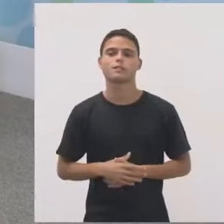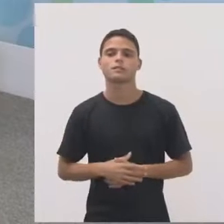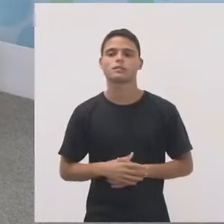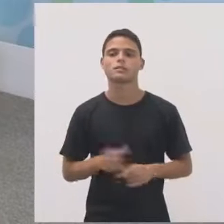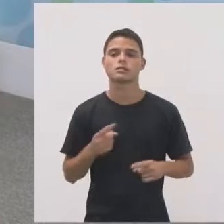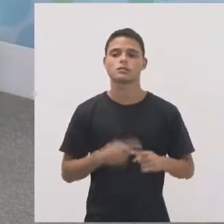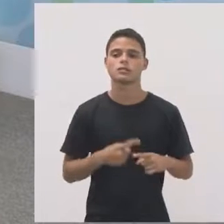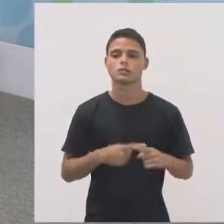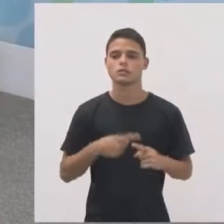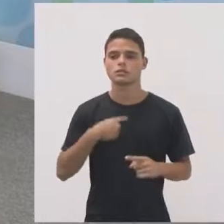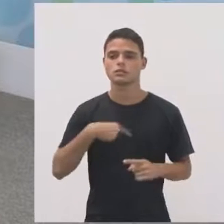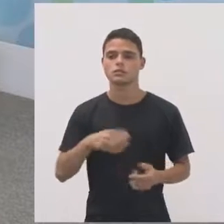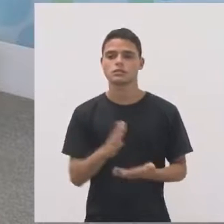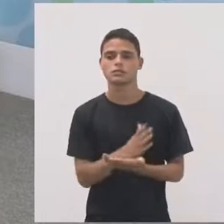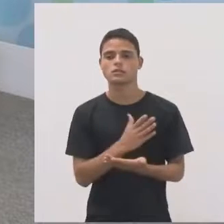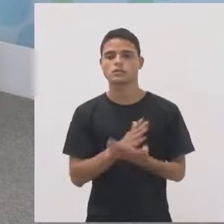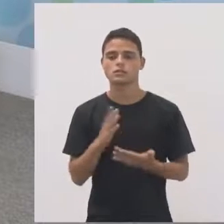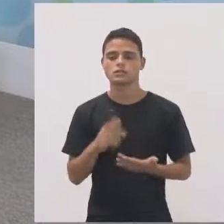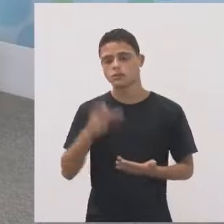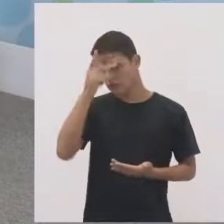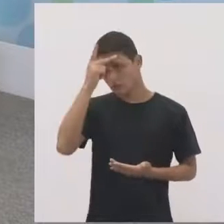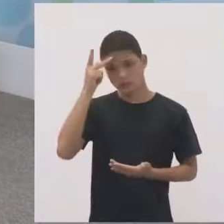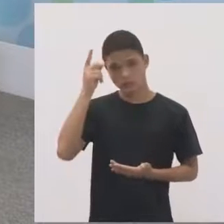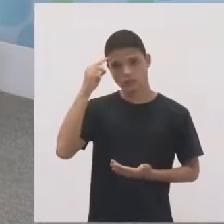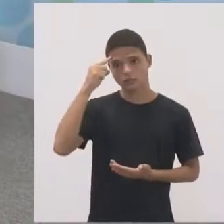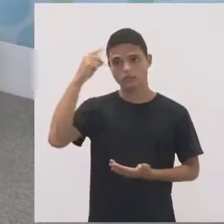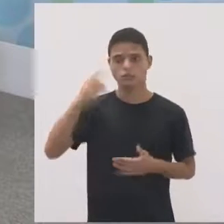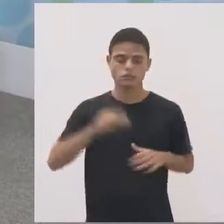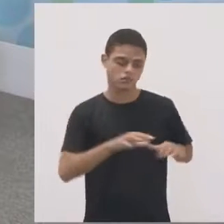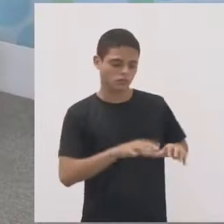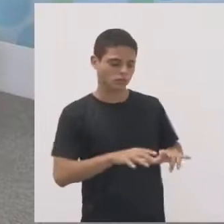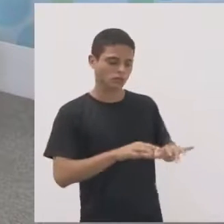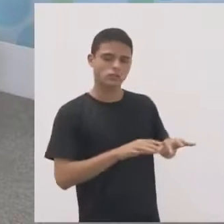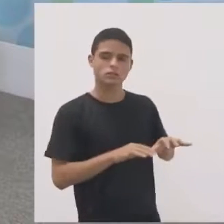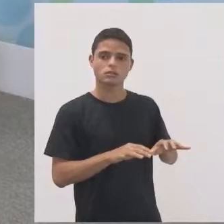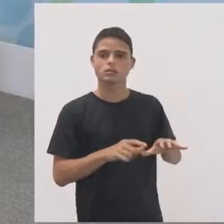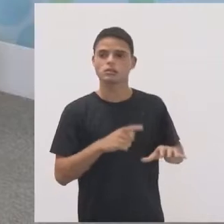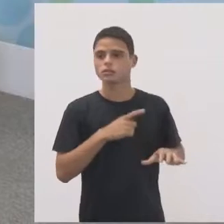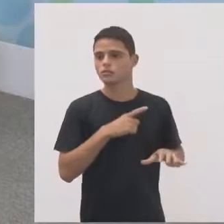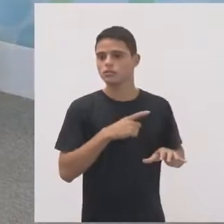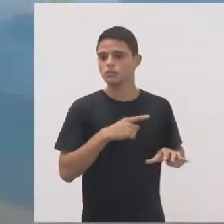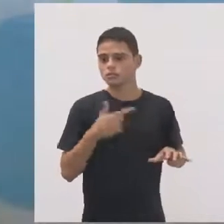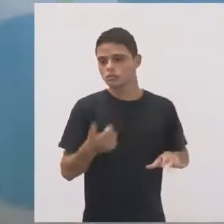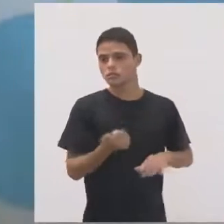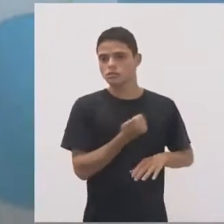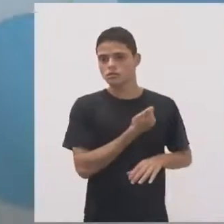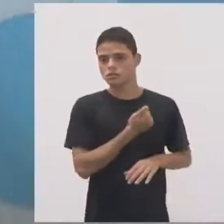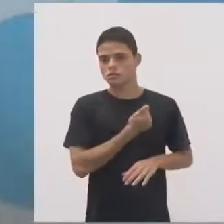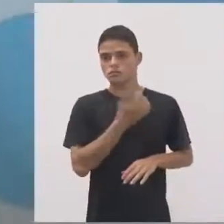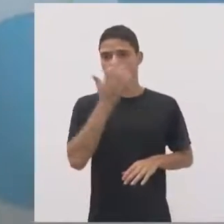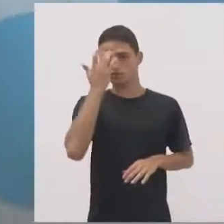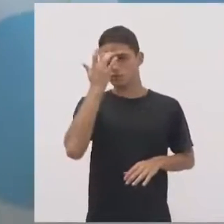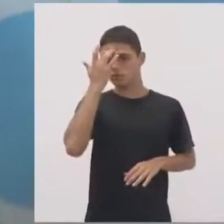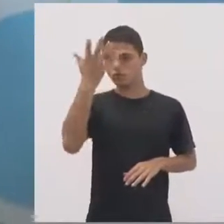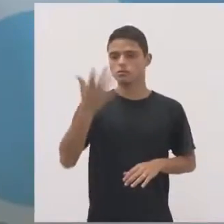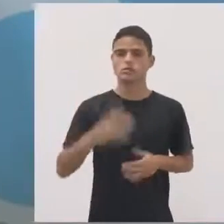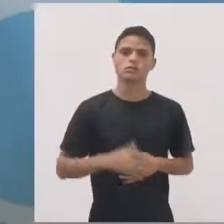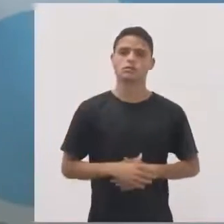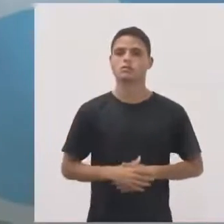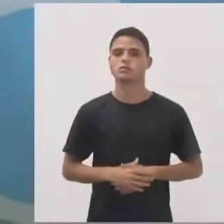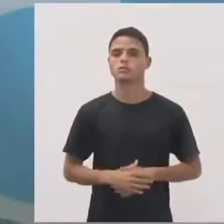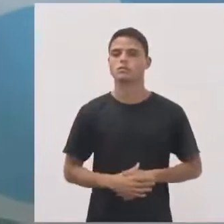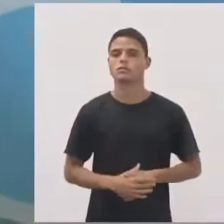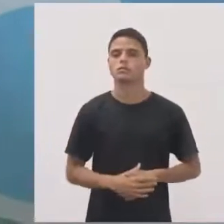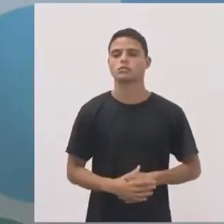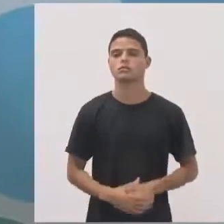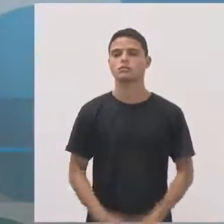tem algumas pessoas aqui colocando que o teclado não tem aquele teclado numérico do lado de fácil acesso, não é ergonômico.